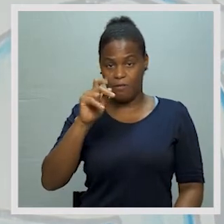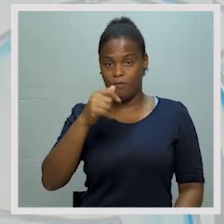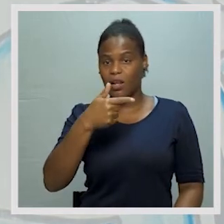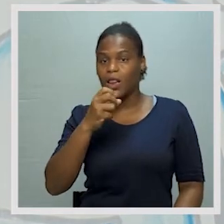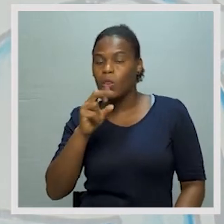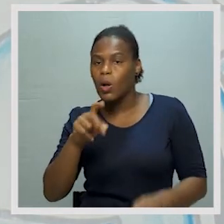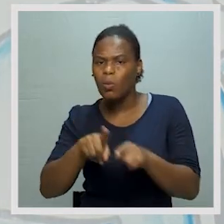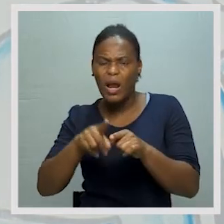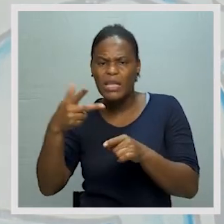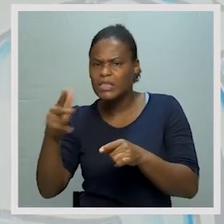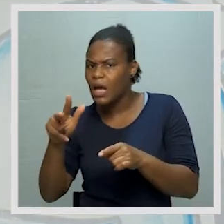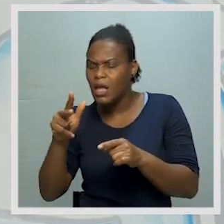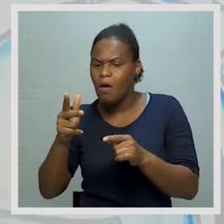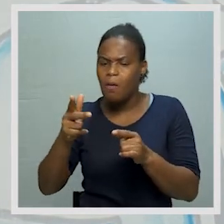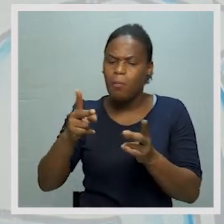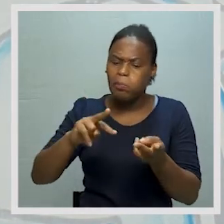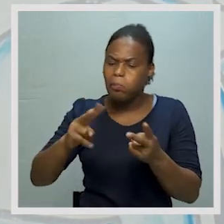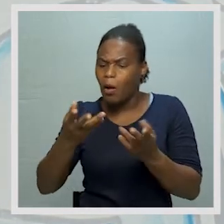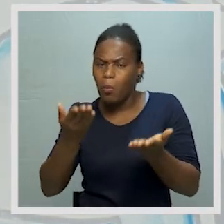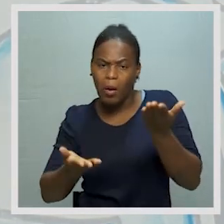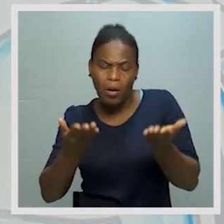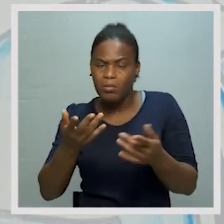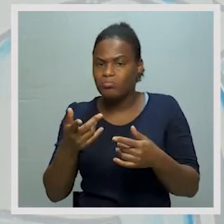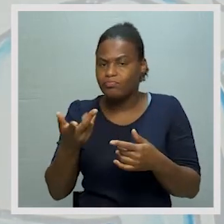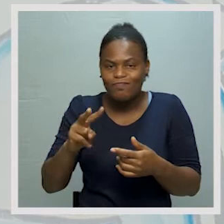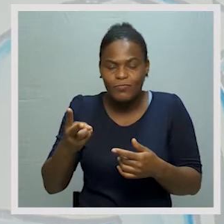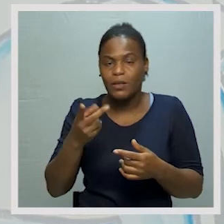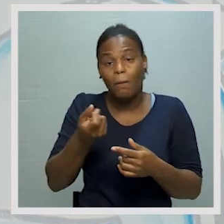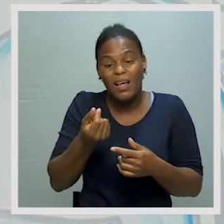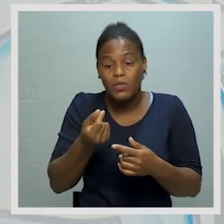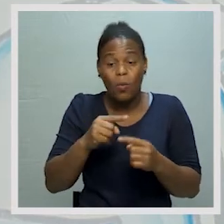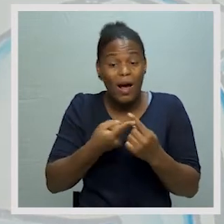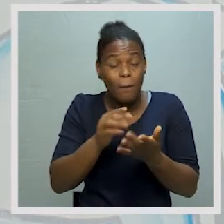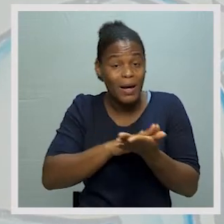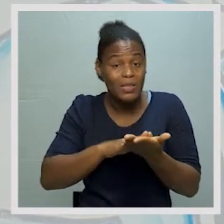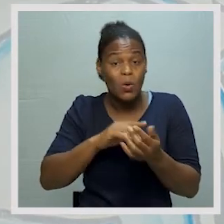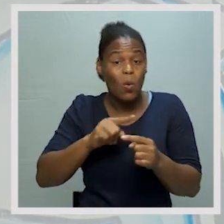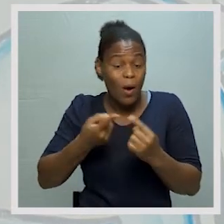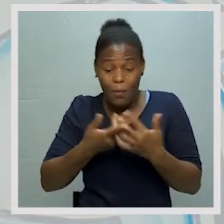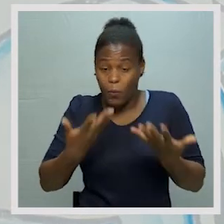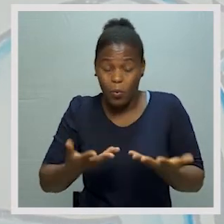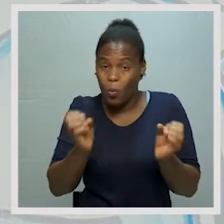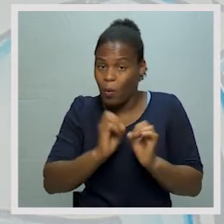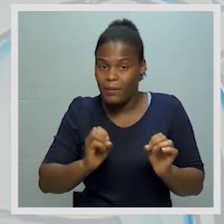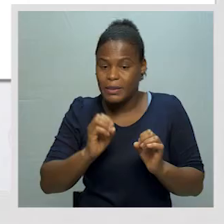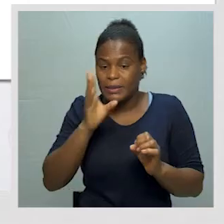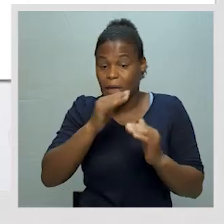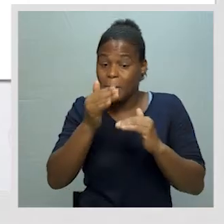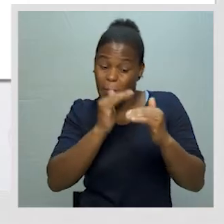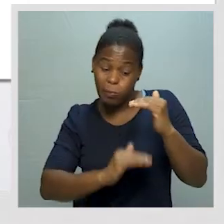houve variação de preço entre o período base e o período atual. Se o deflator for inferior a